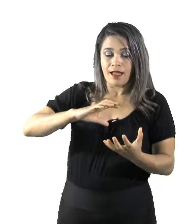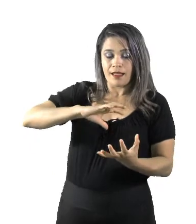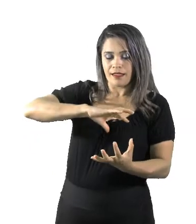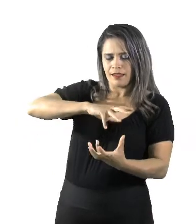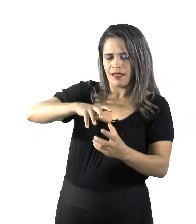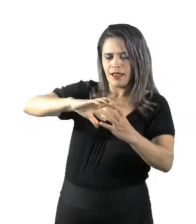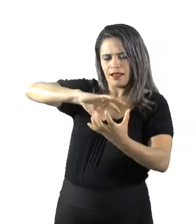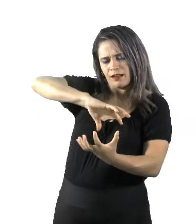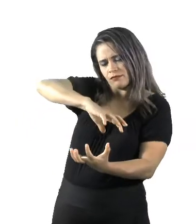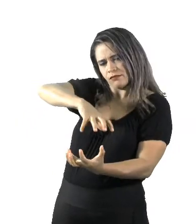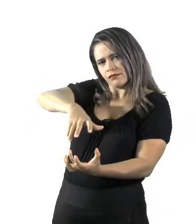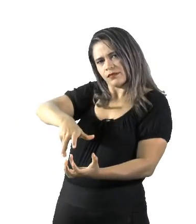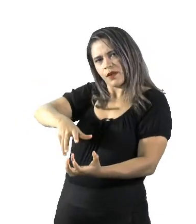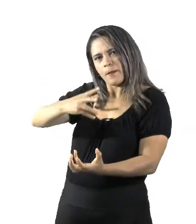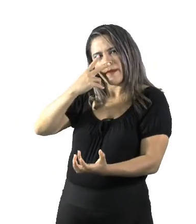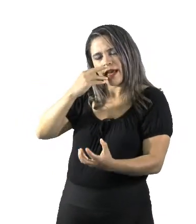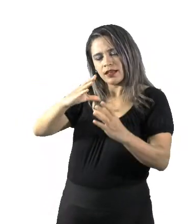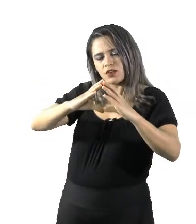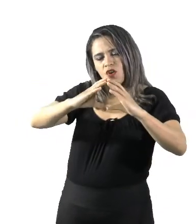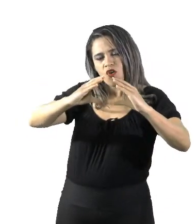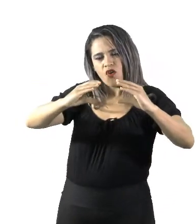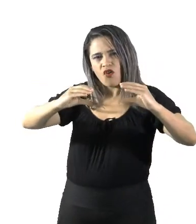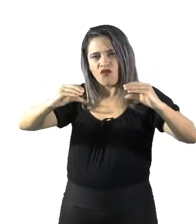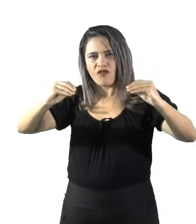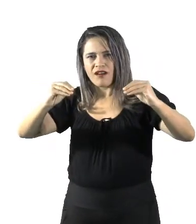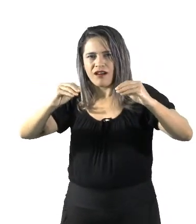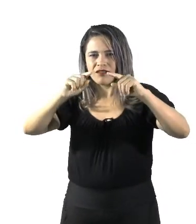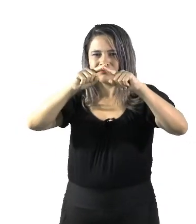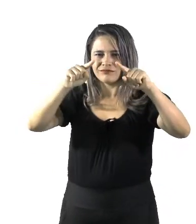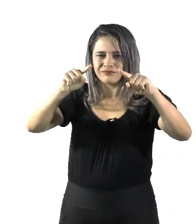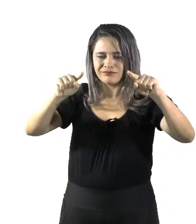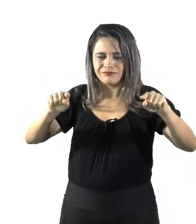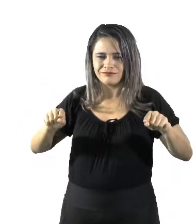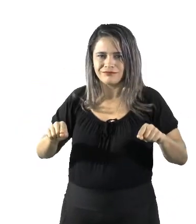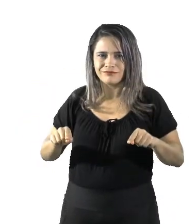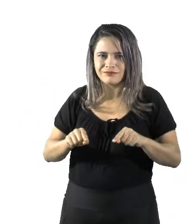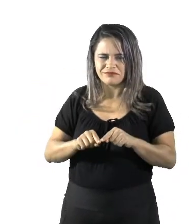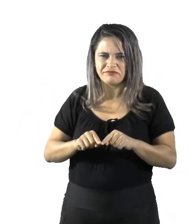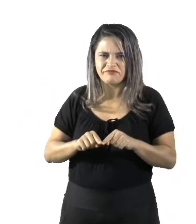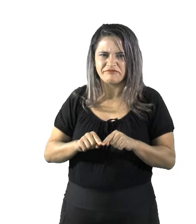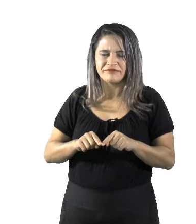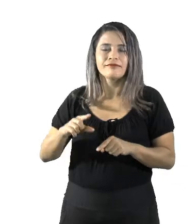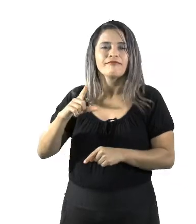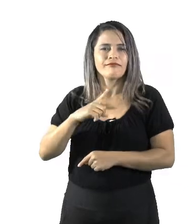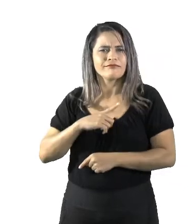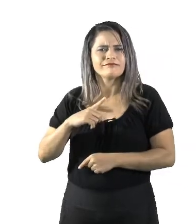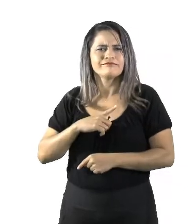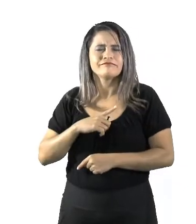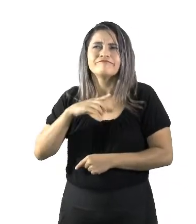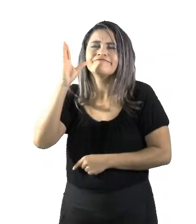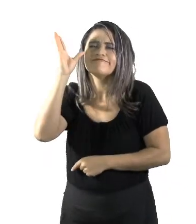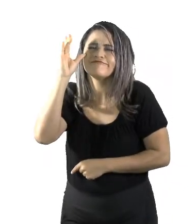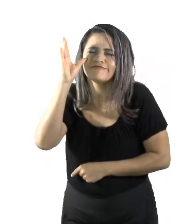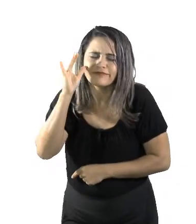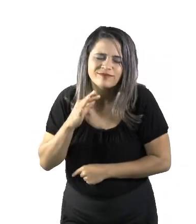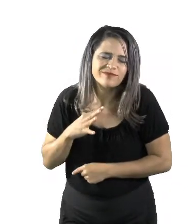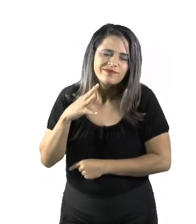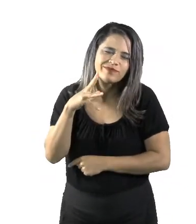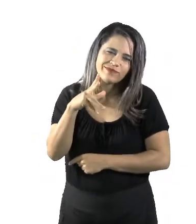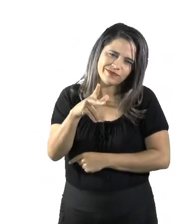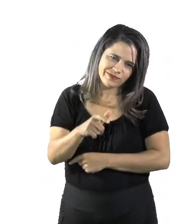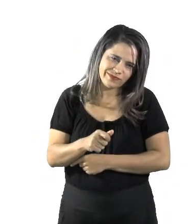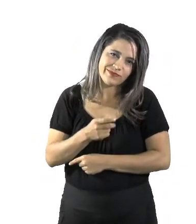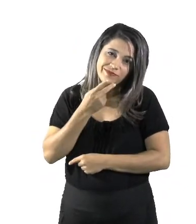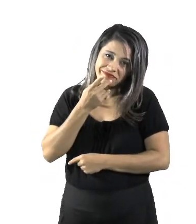teorias que ela era meio oval e tudo mais. Então, eles tinham todas essas curiosidades, mas assim, como eu já